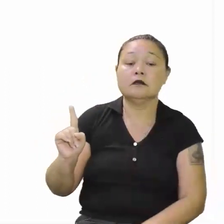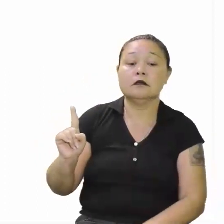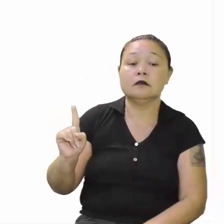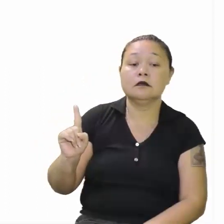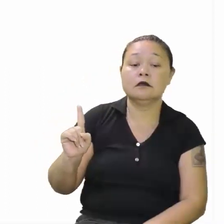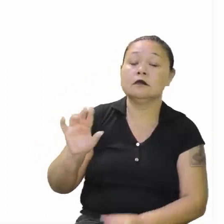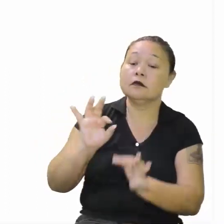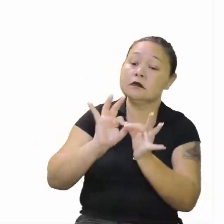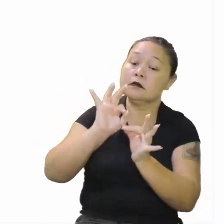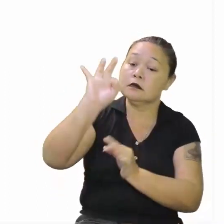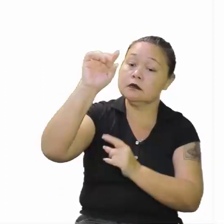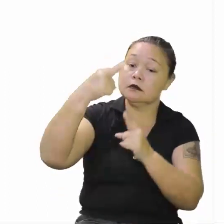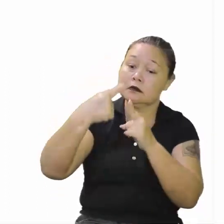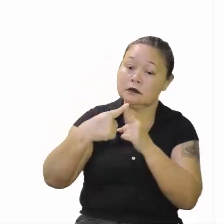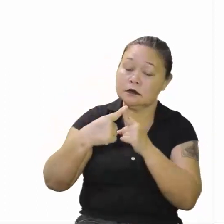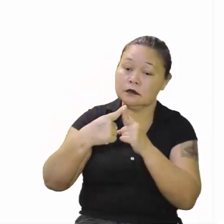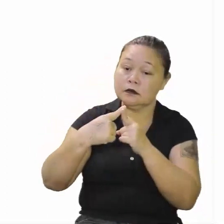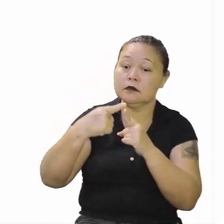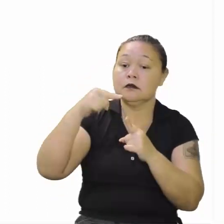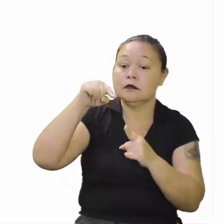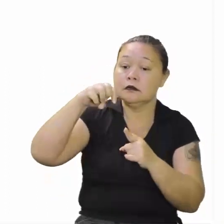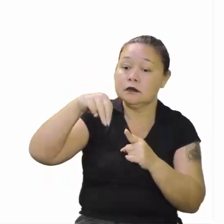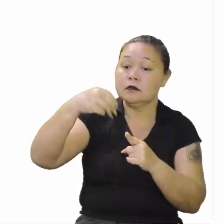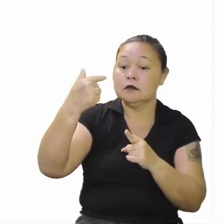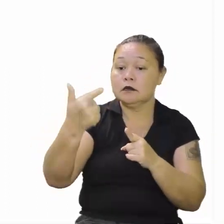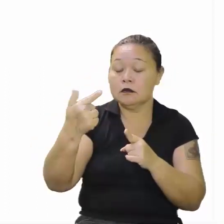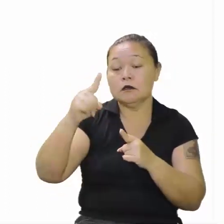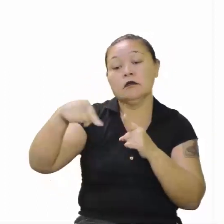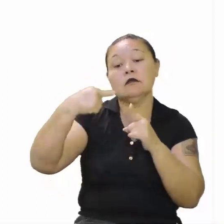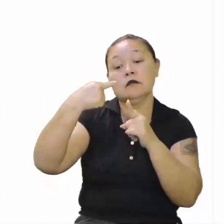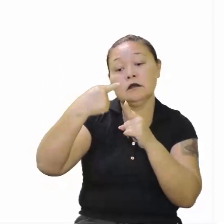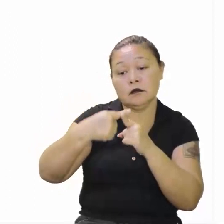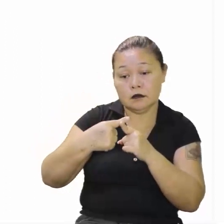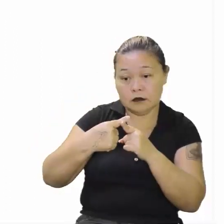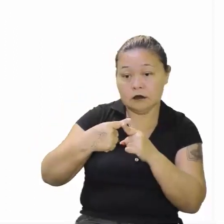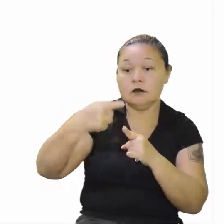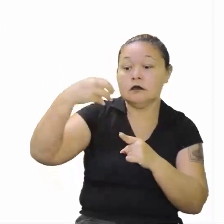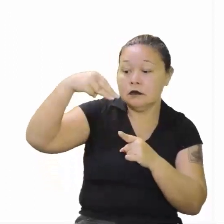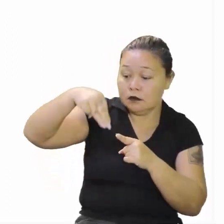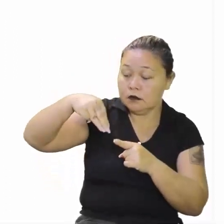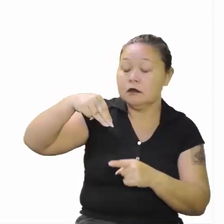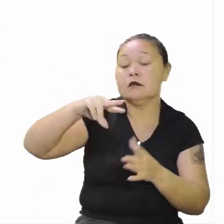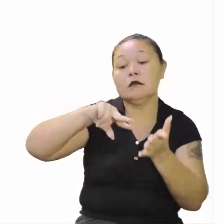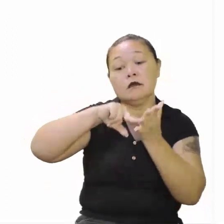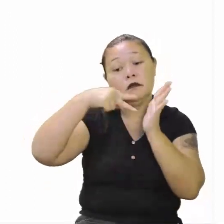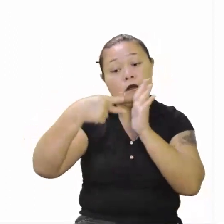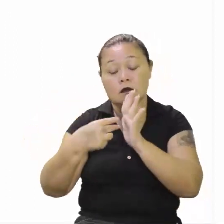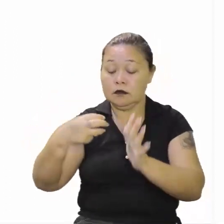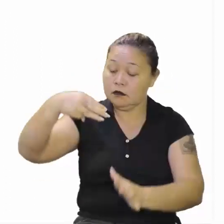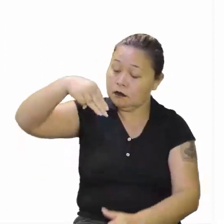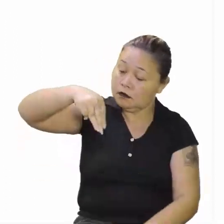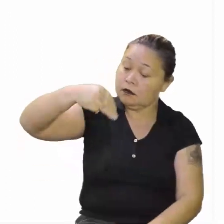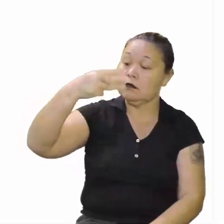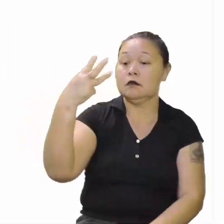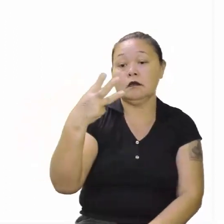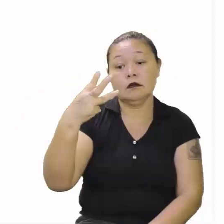vezes metro, metro quadrado vezes metro, significa metro cúbico, porque